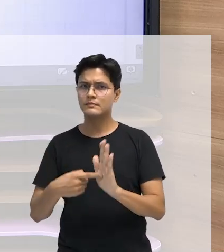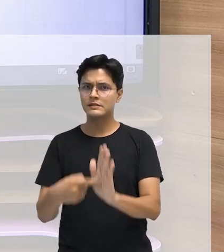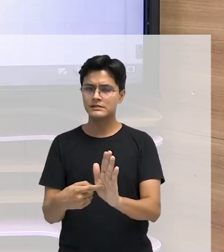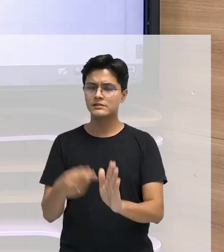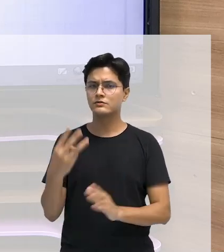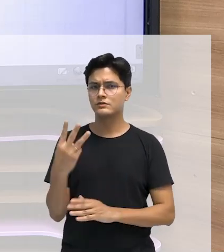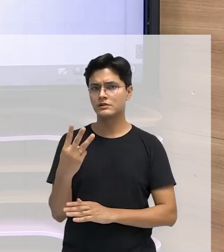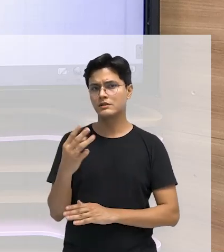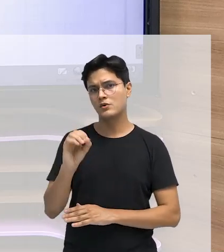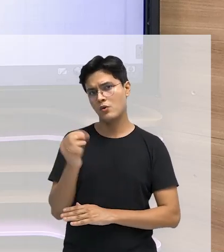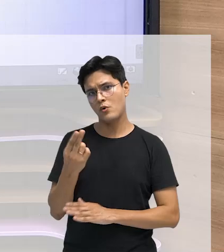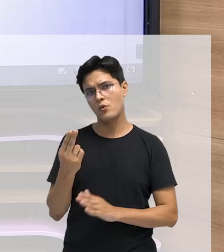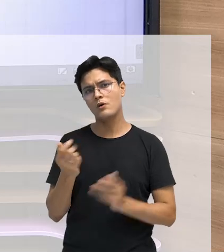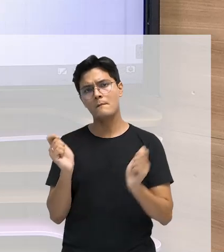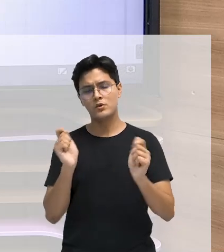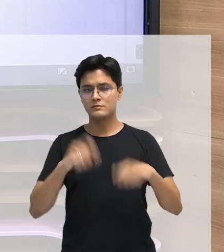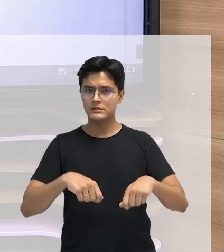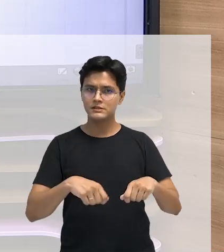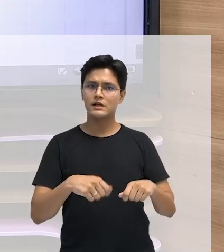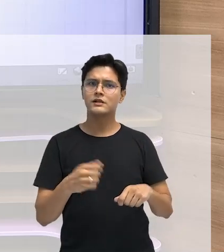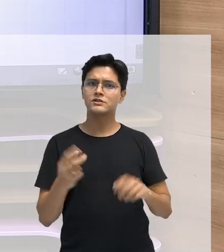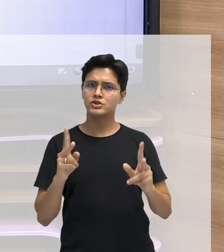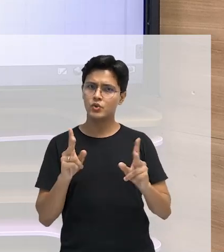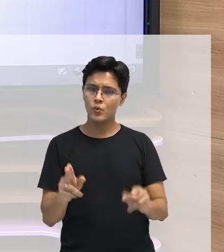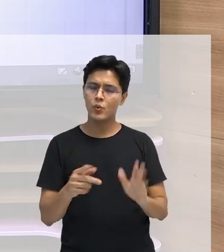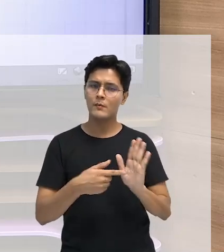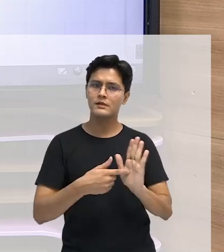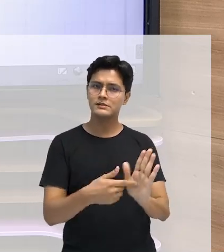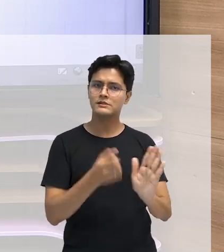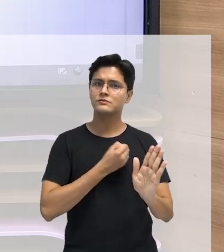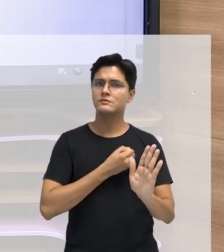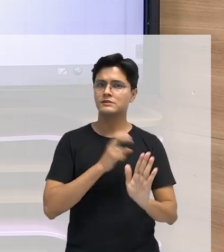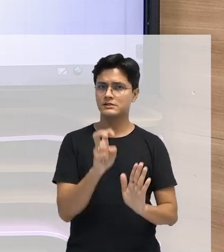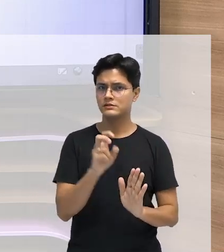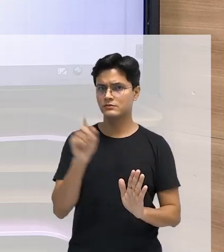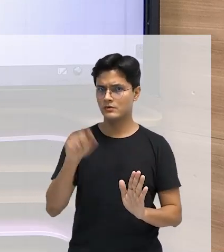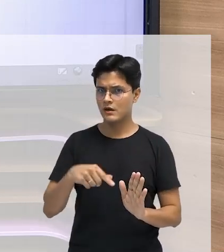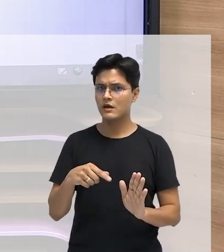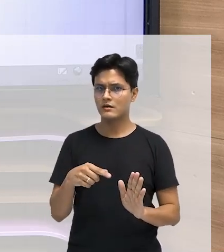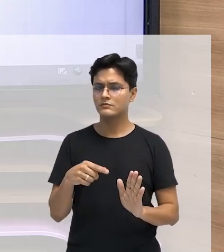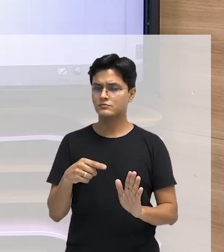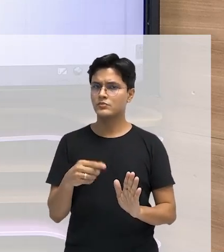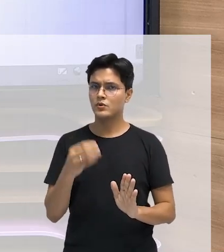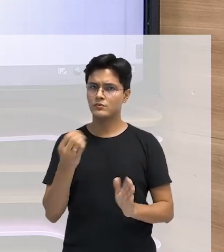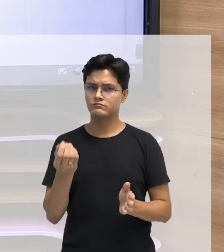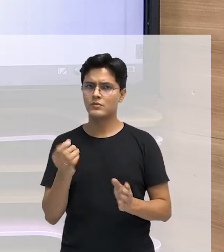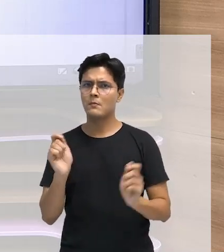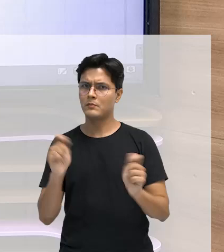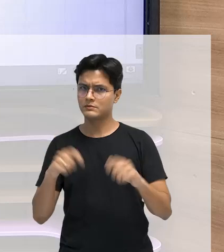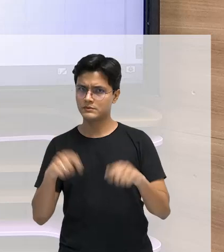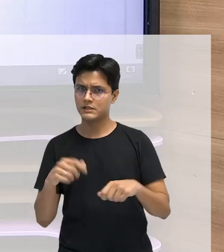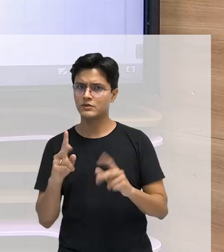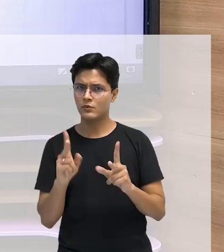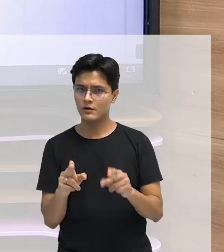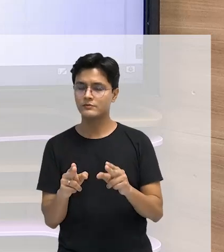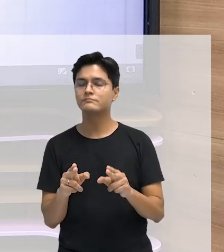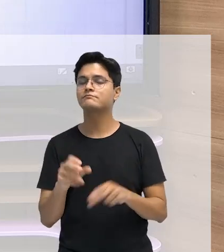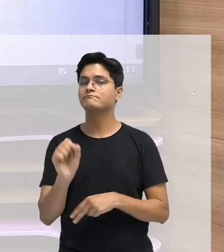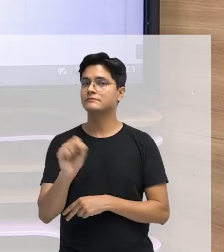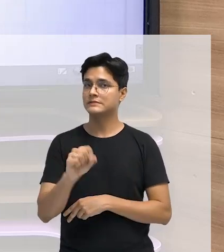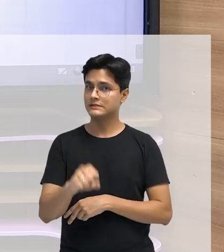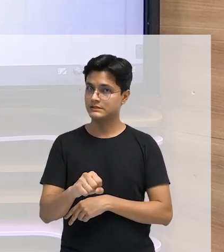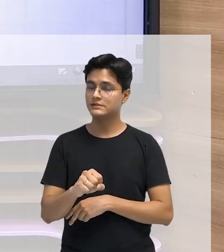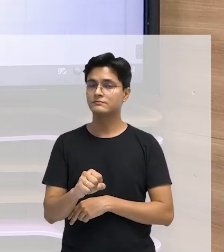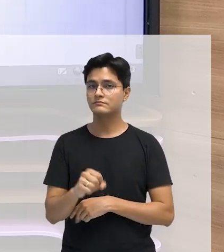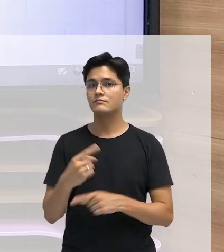chance de sair um número 5? Será que são as mesmas chances? Claro que são. Por quê? Porque você tem